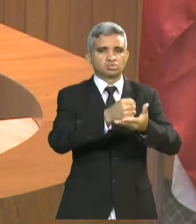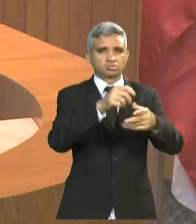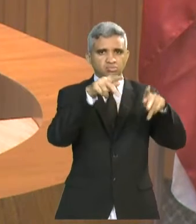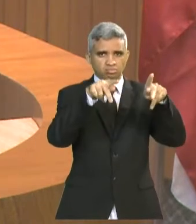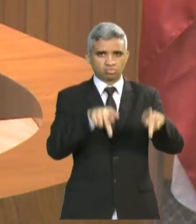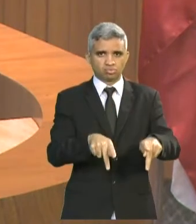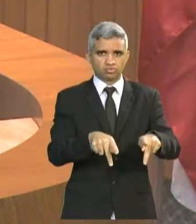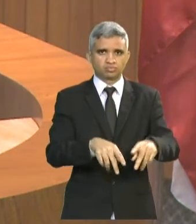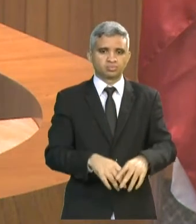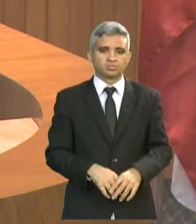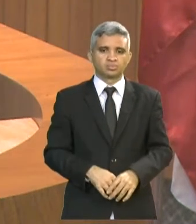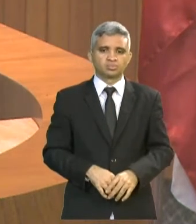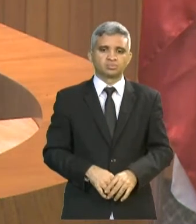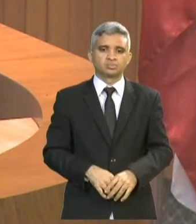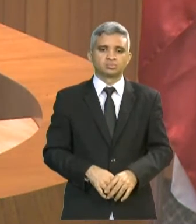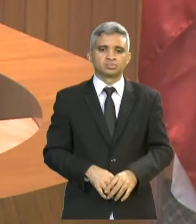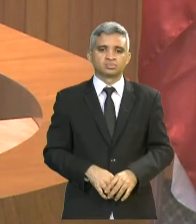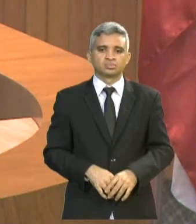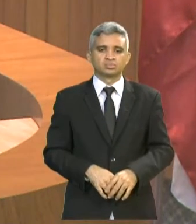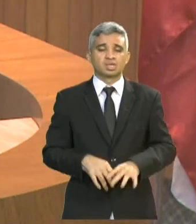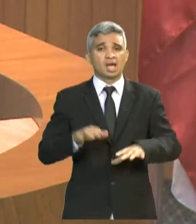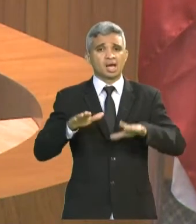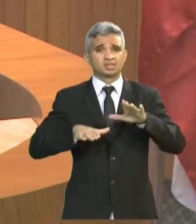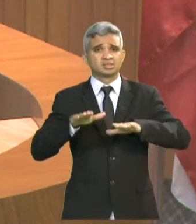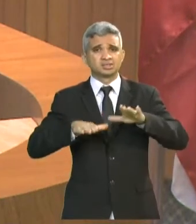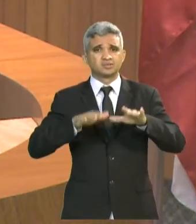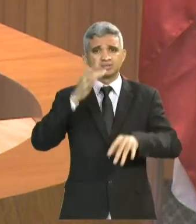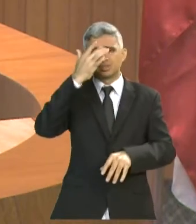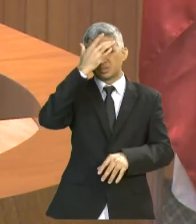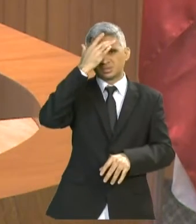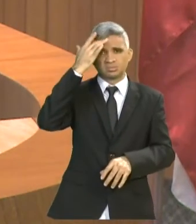Roberto, o cidadão não sabe que teve participação da Assembleia.